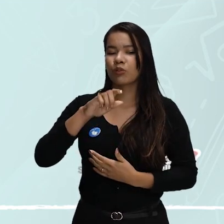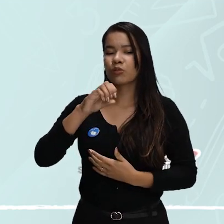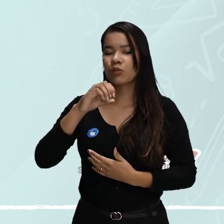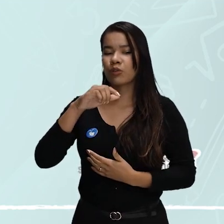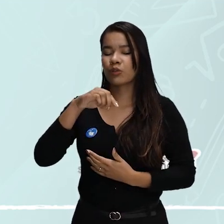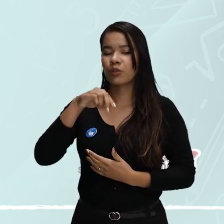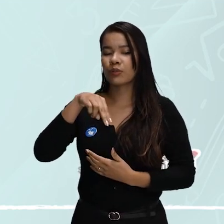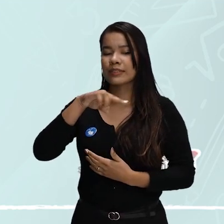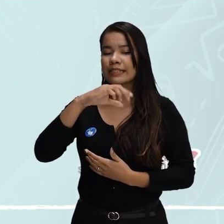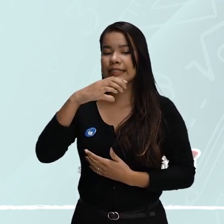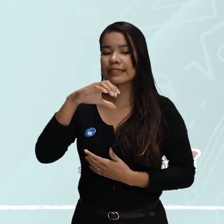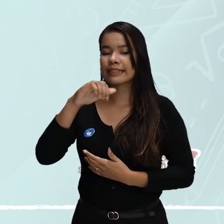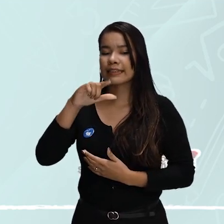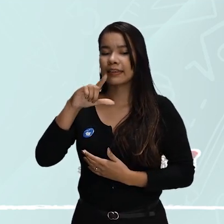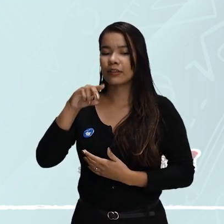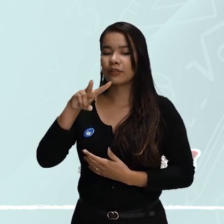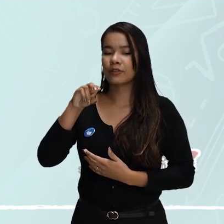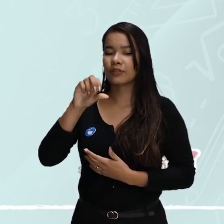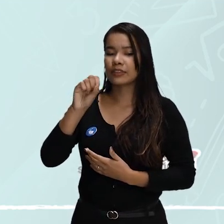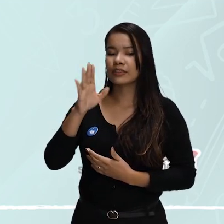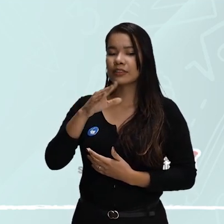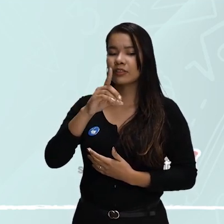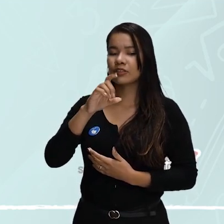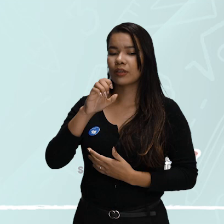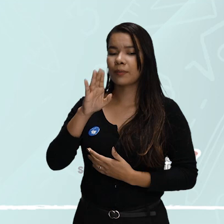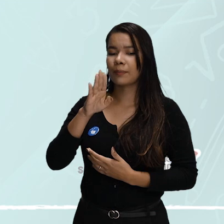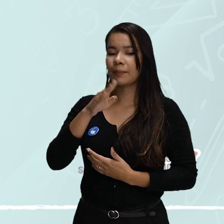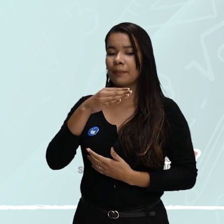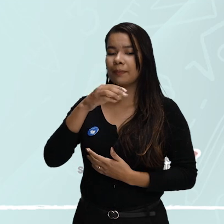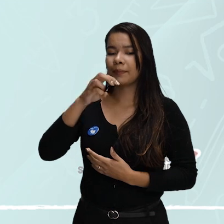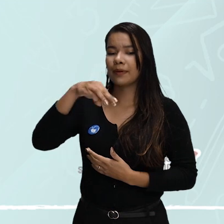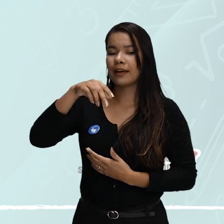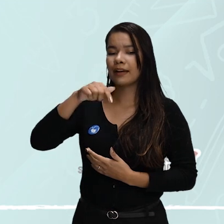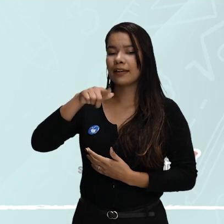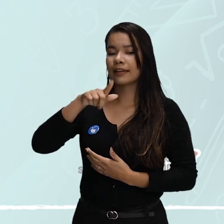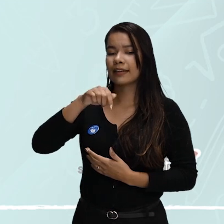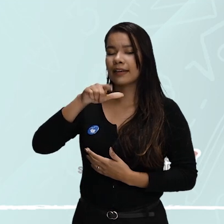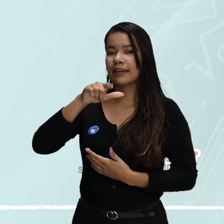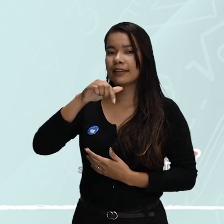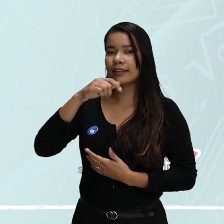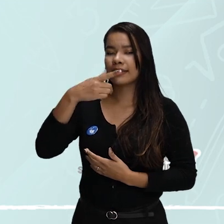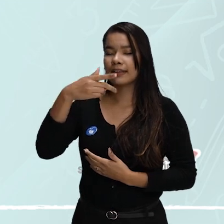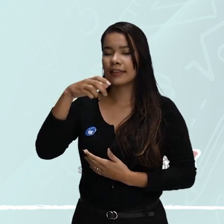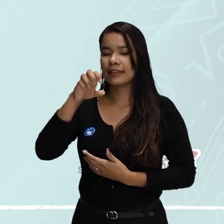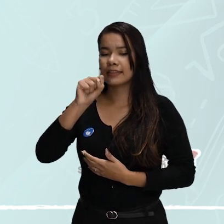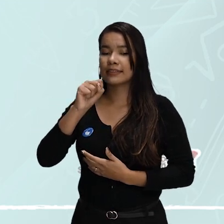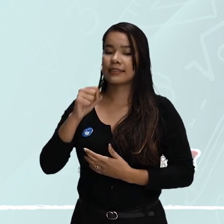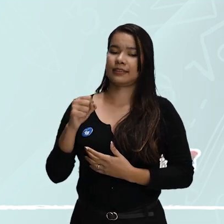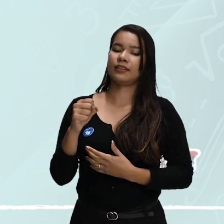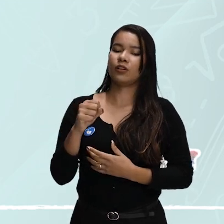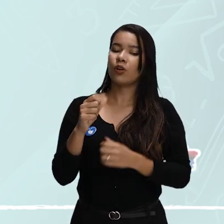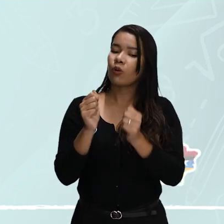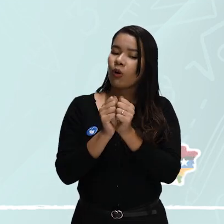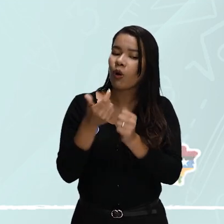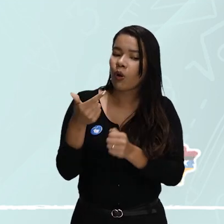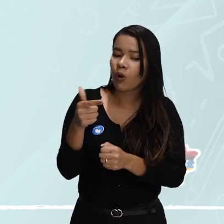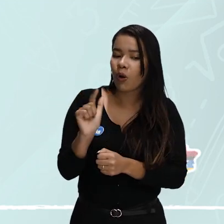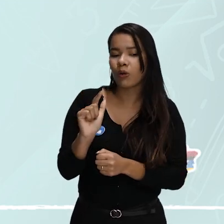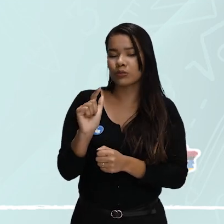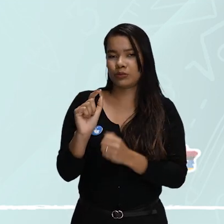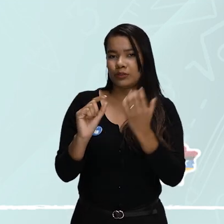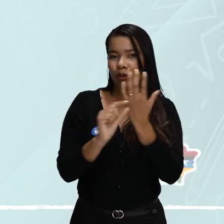outros autores, o Araújo Porto Alegre, o Salles Torres, o Pereira da Silva,